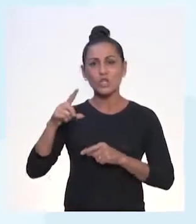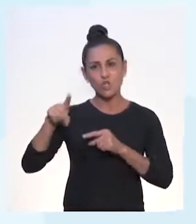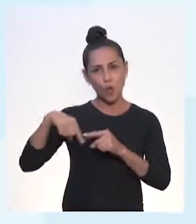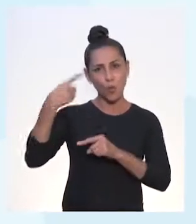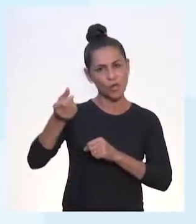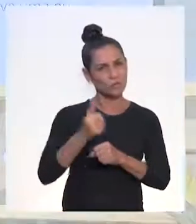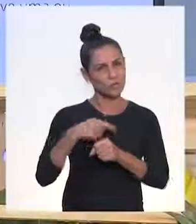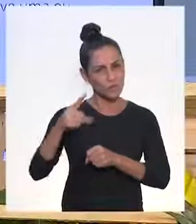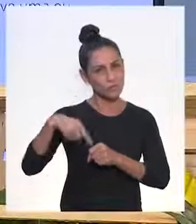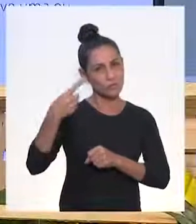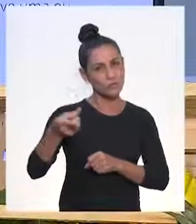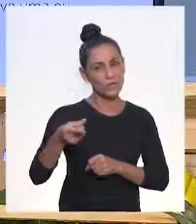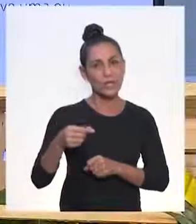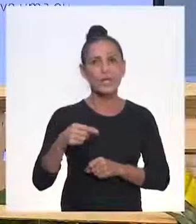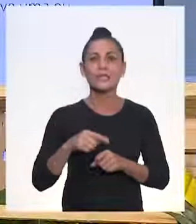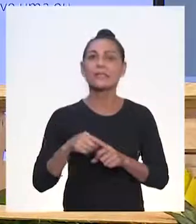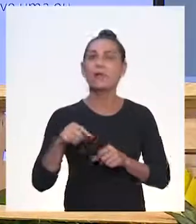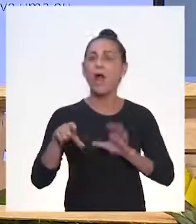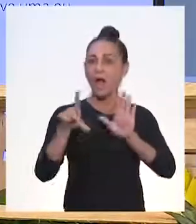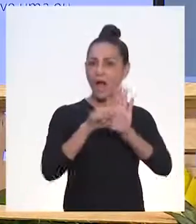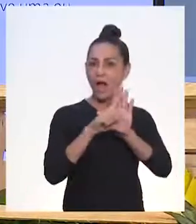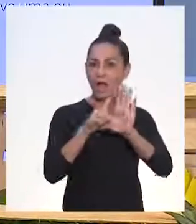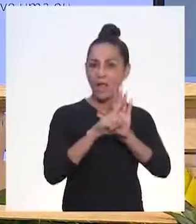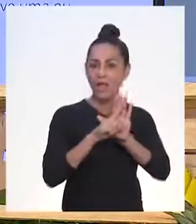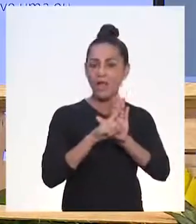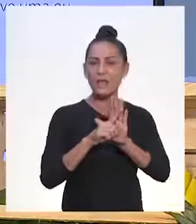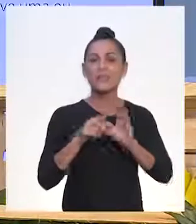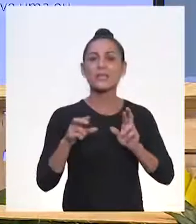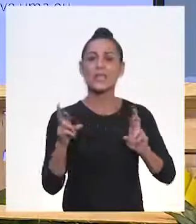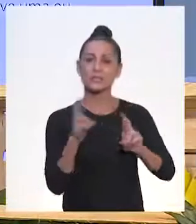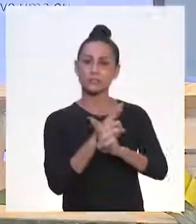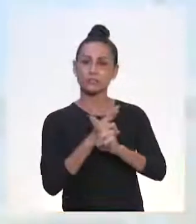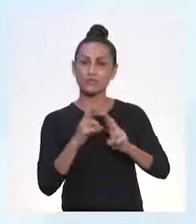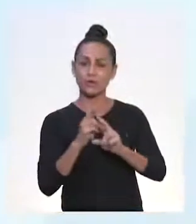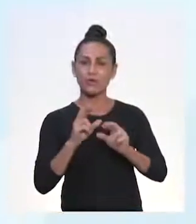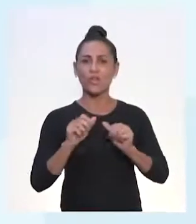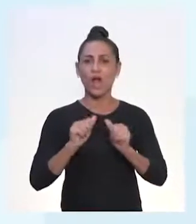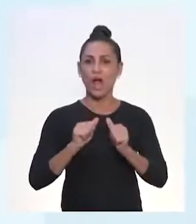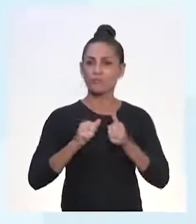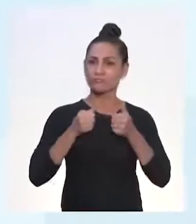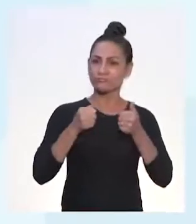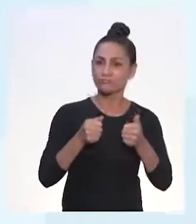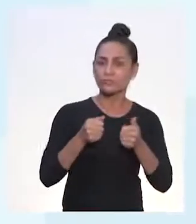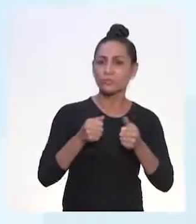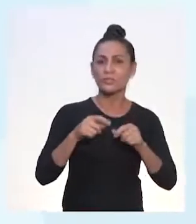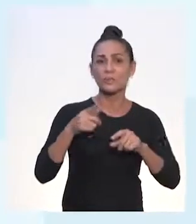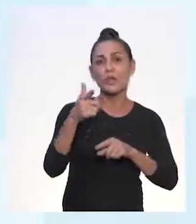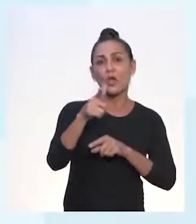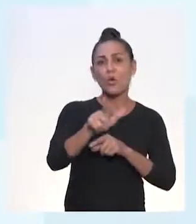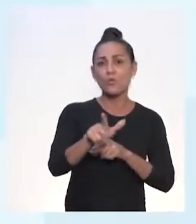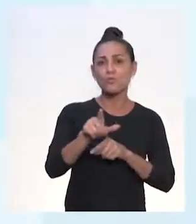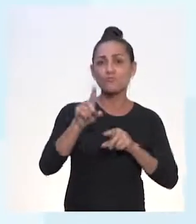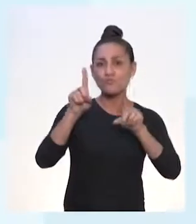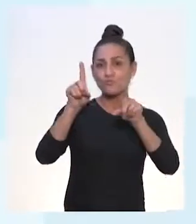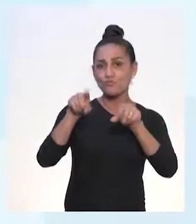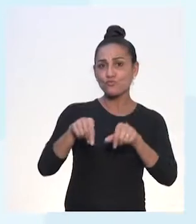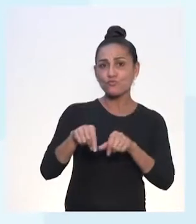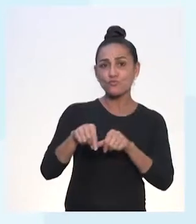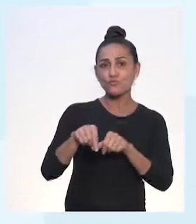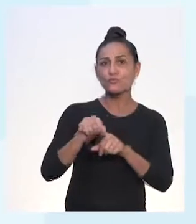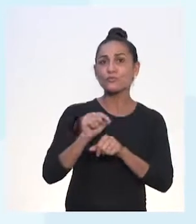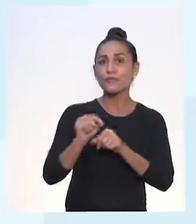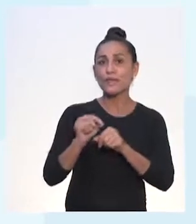da gravidade universal, né, que relaciona a força e etc. E, por último, a última lei ali, bonitinha, a teoria